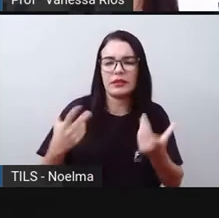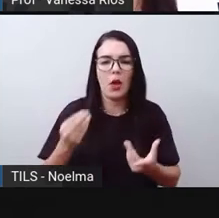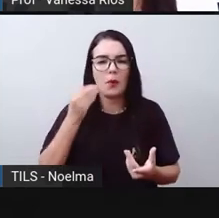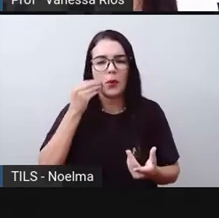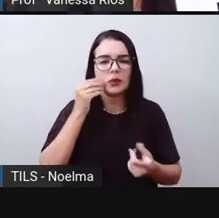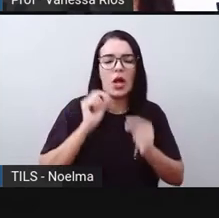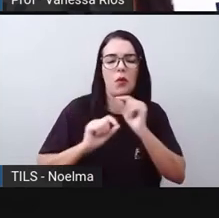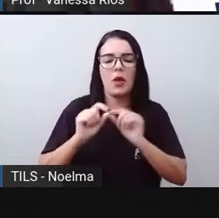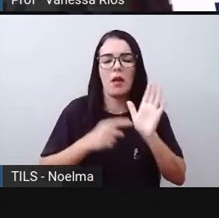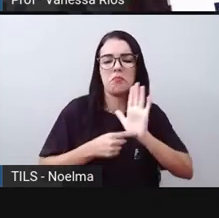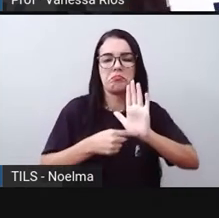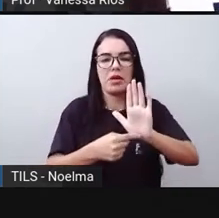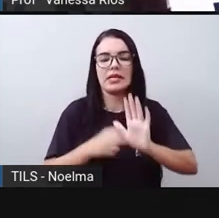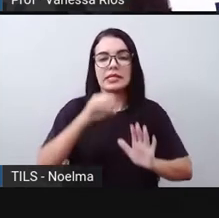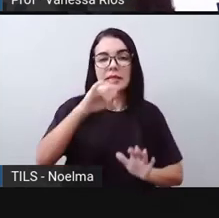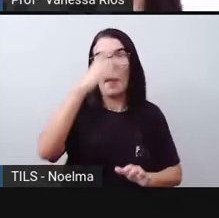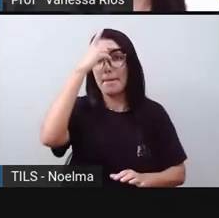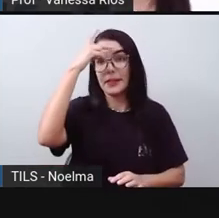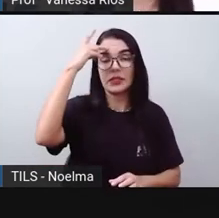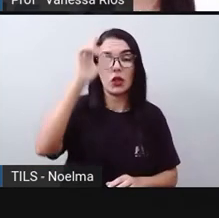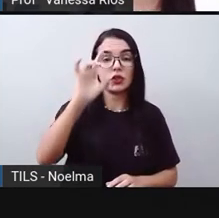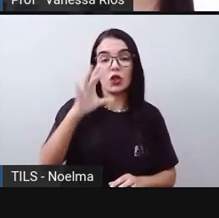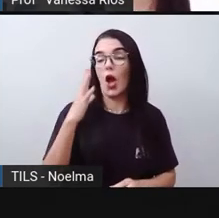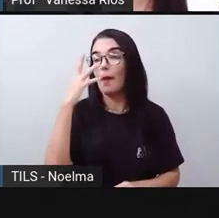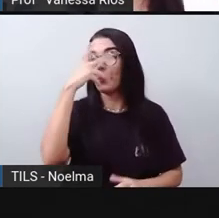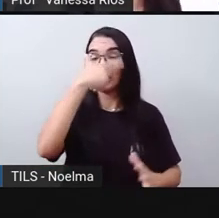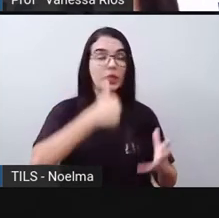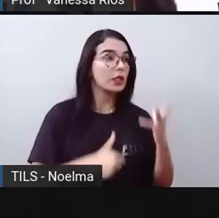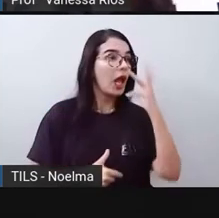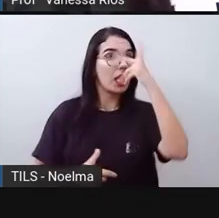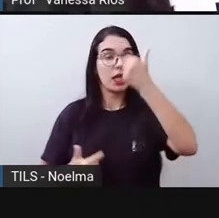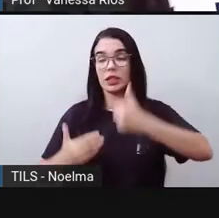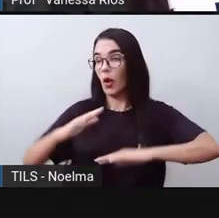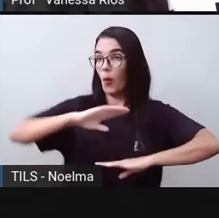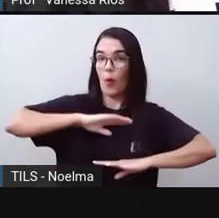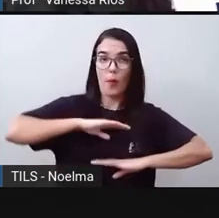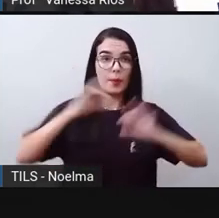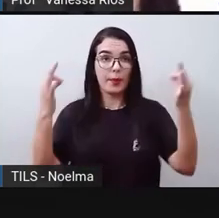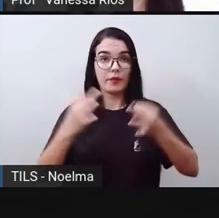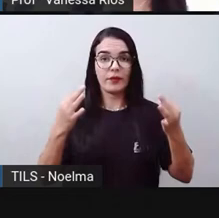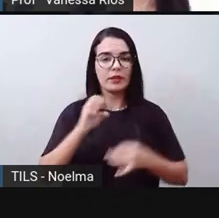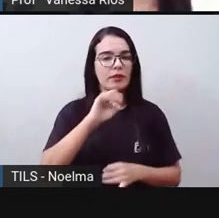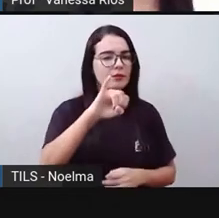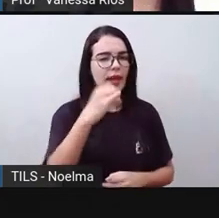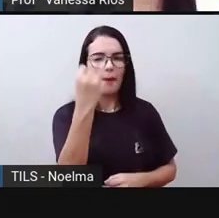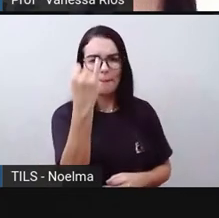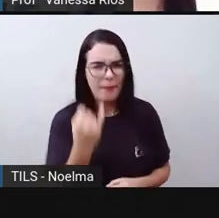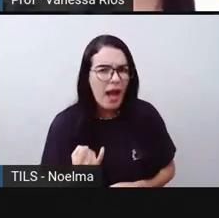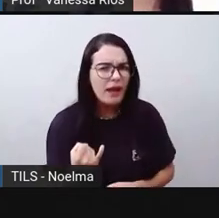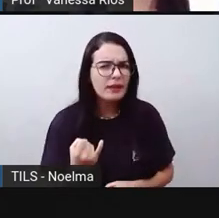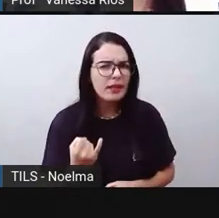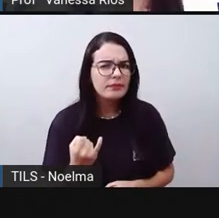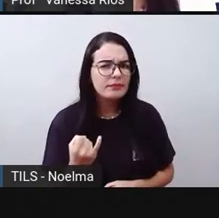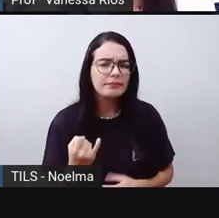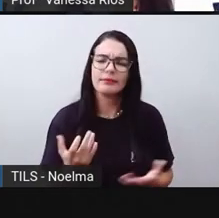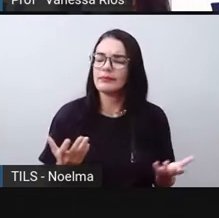pessoa só fosse bonita, só fosse linda, só fosse perfeita, se tiver o corpo